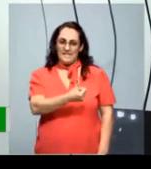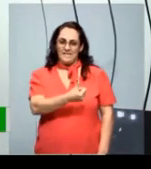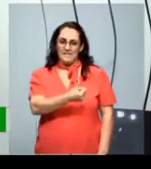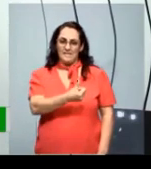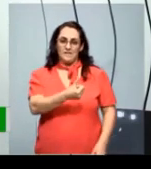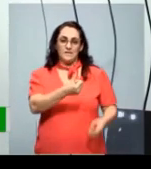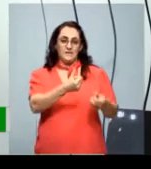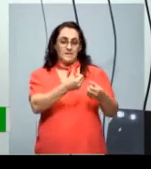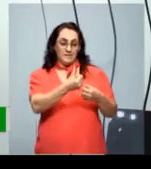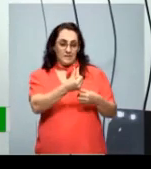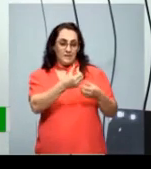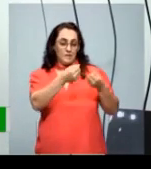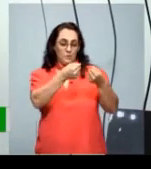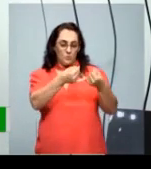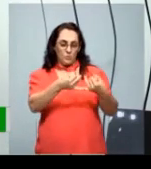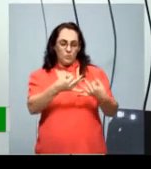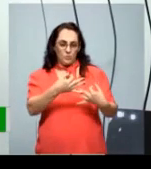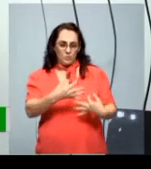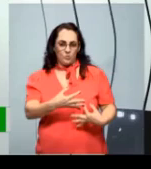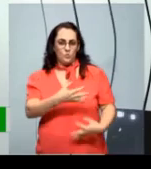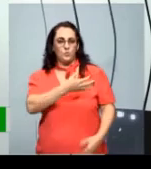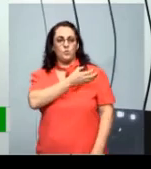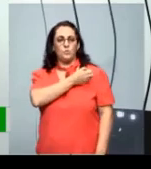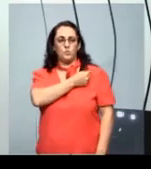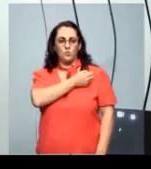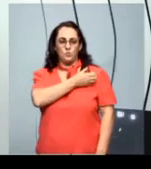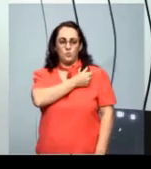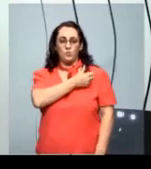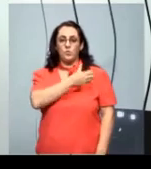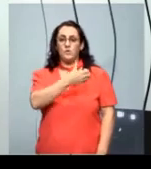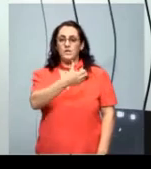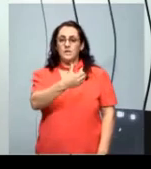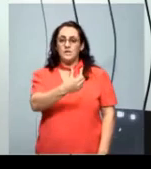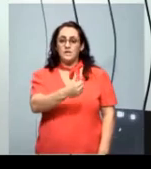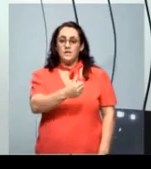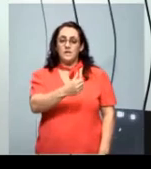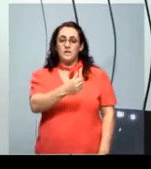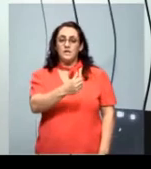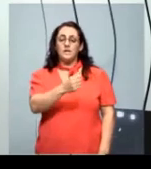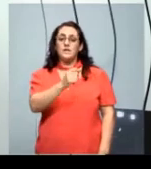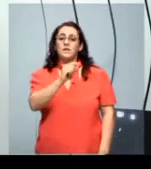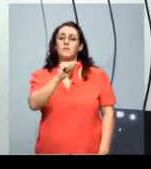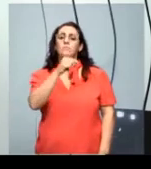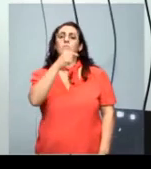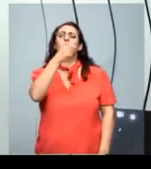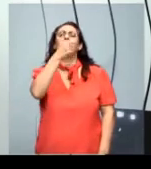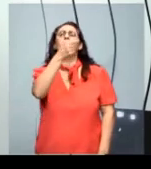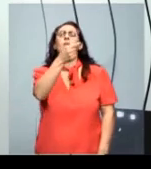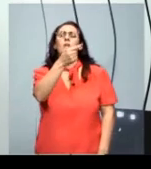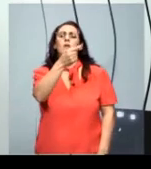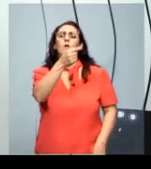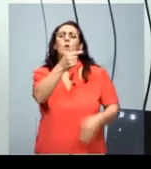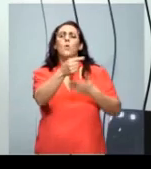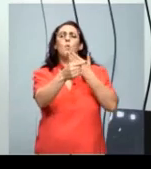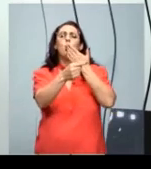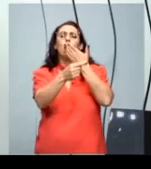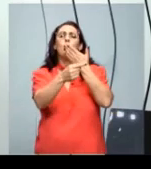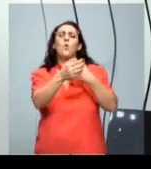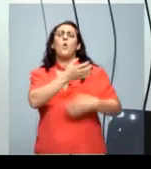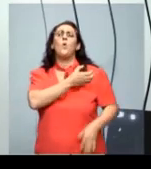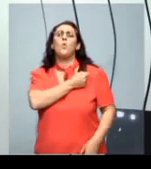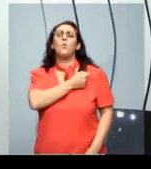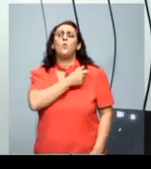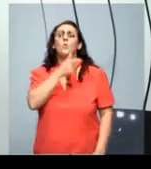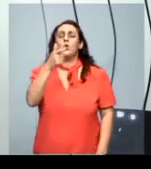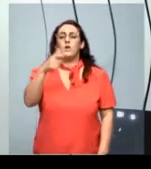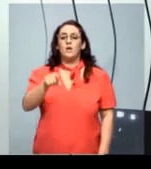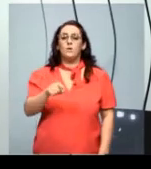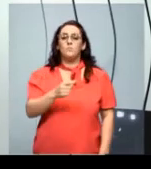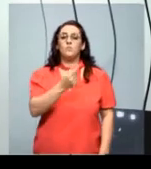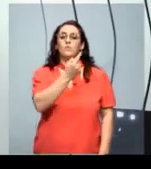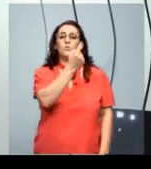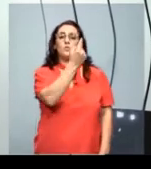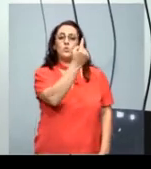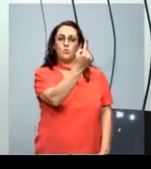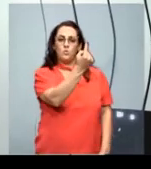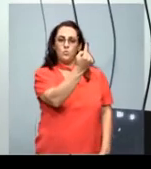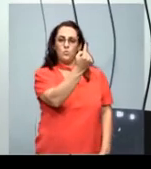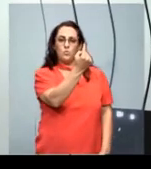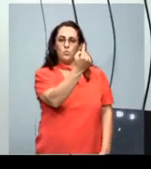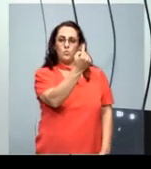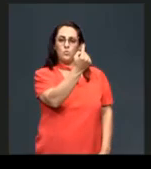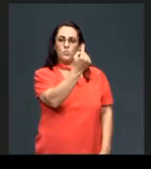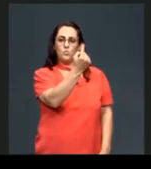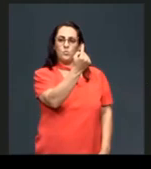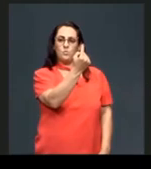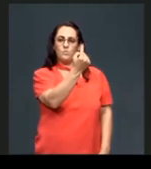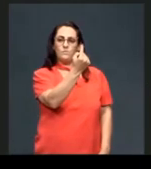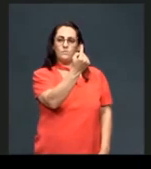algarismos. Nós vamos permutar 6 algarismos. E quem repete? O algarismo 1 duas vezes.